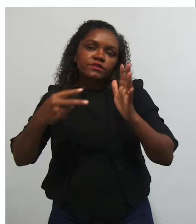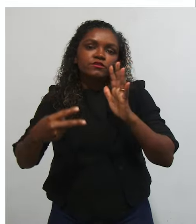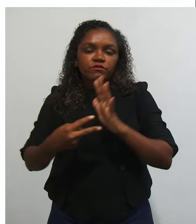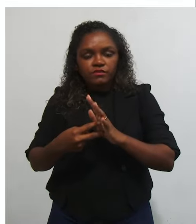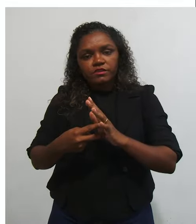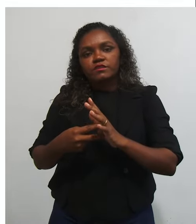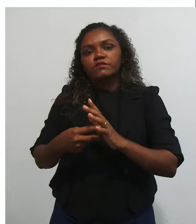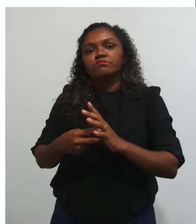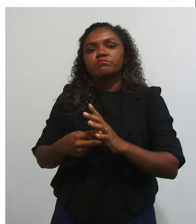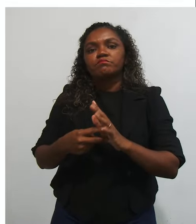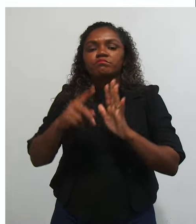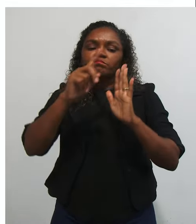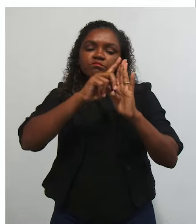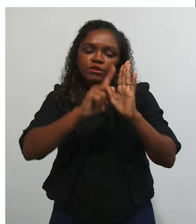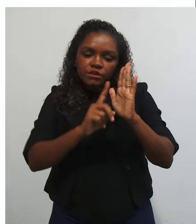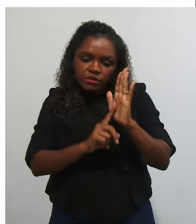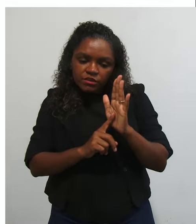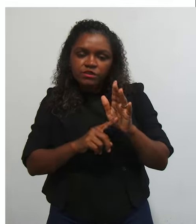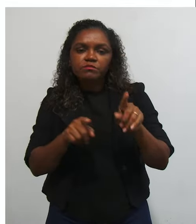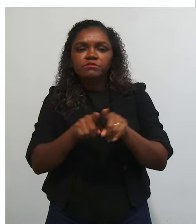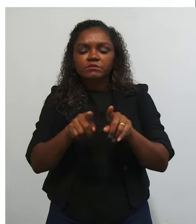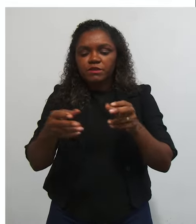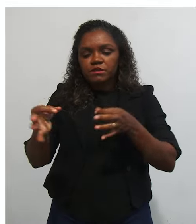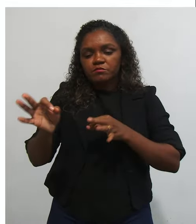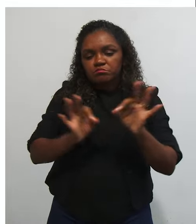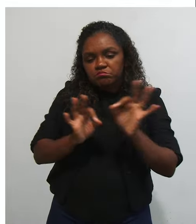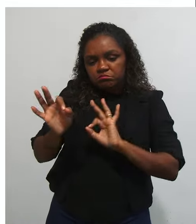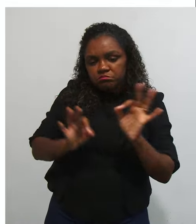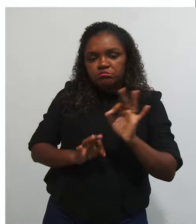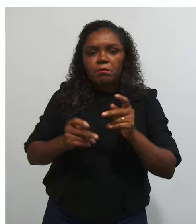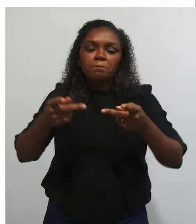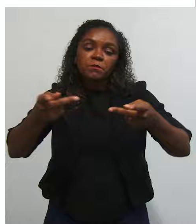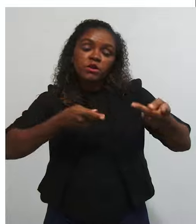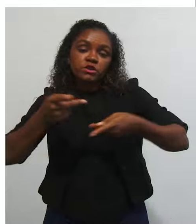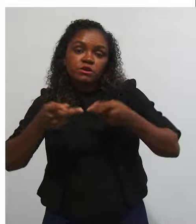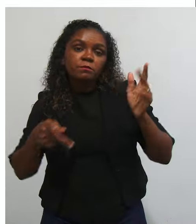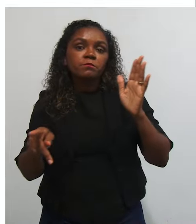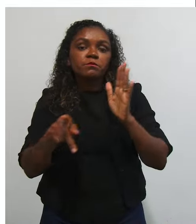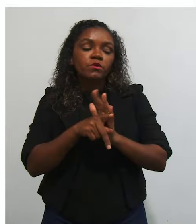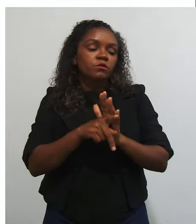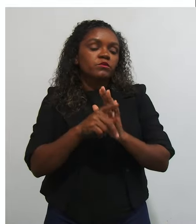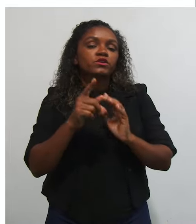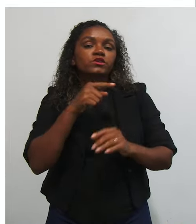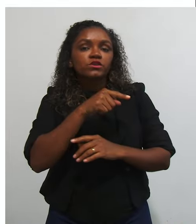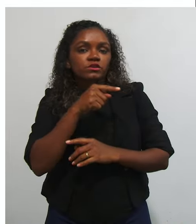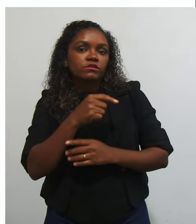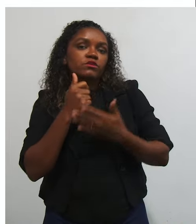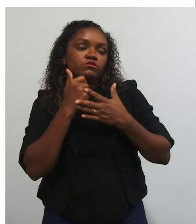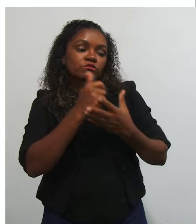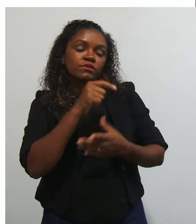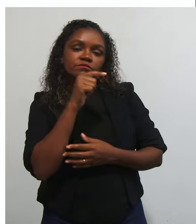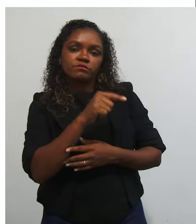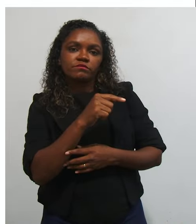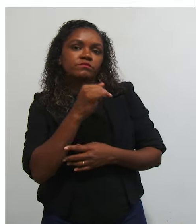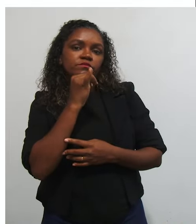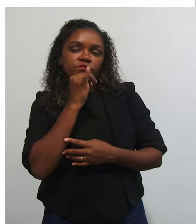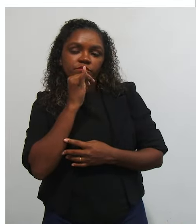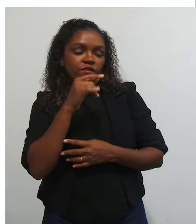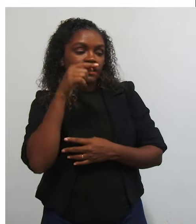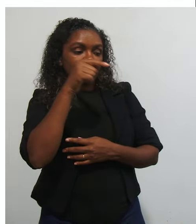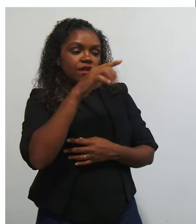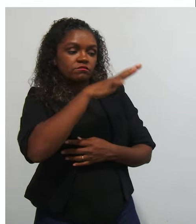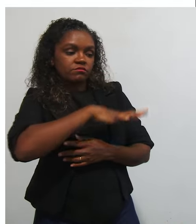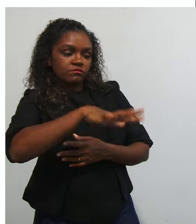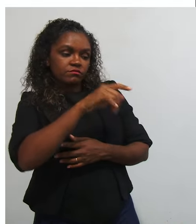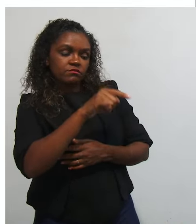vou criar um programa. Então, eu preciso construir creches. Lá na meta física, eu vou definir quantas creches eu